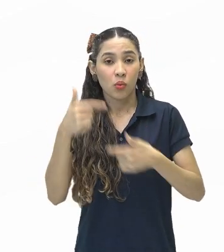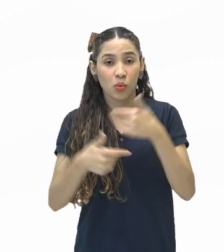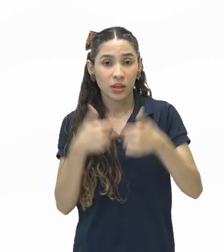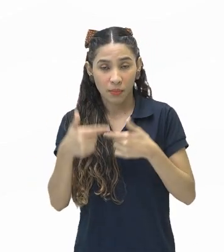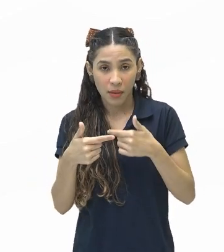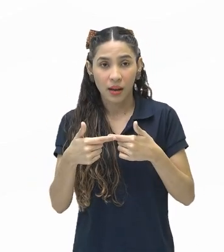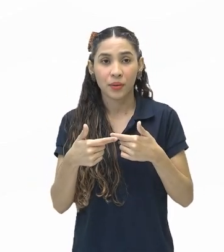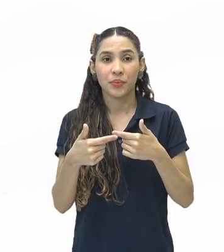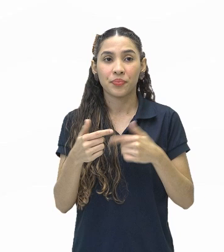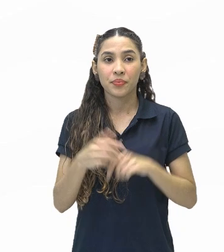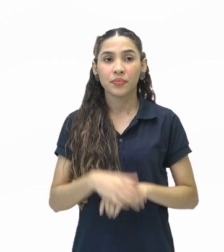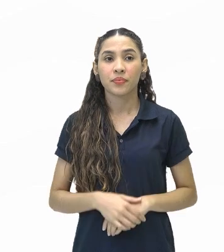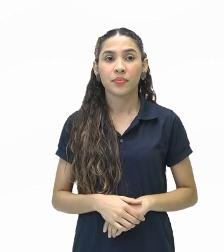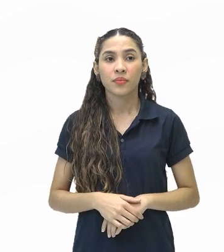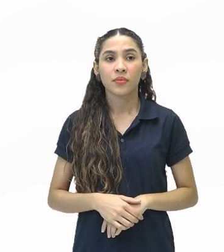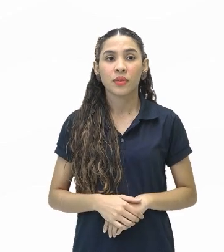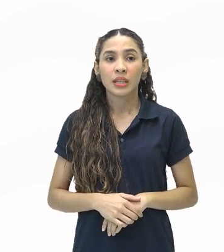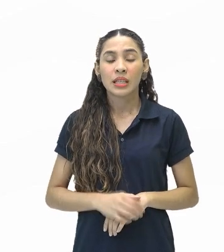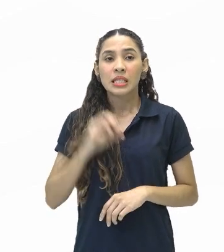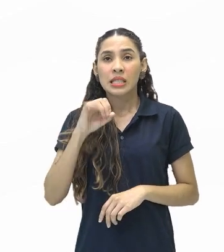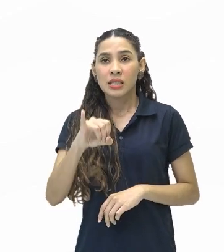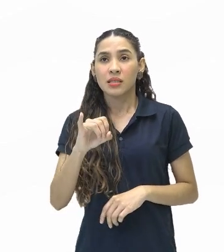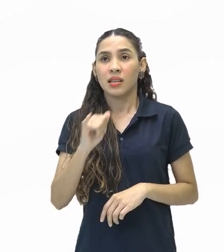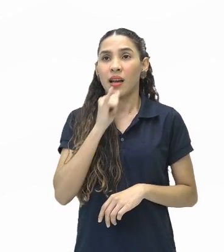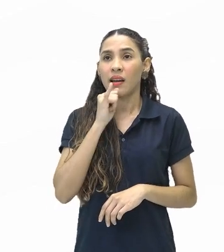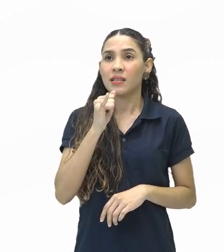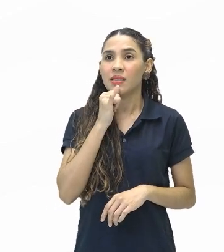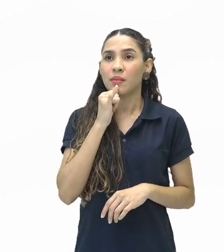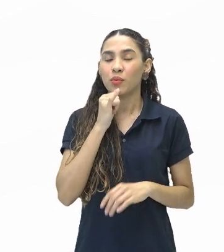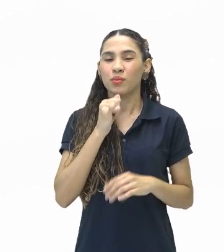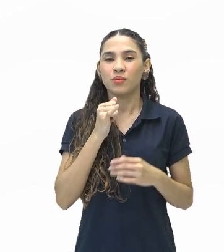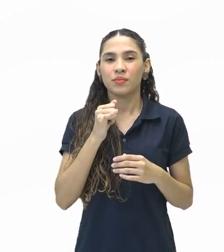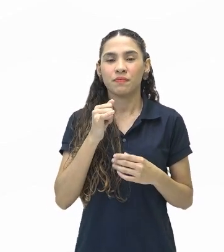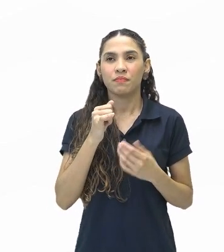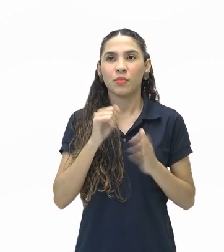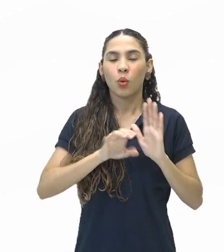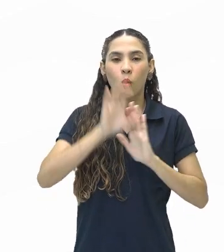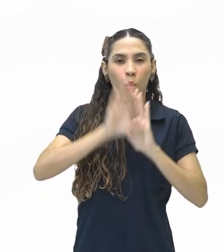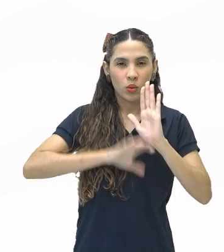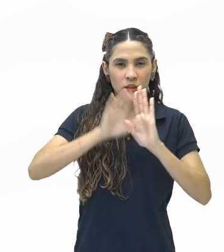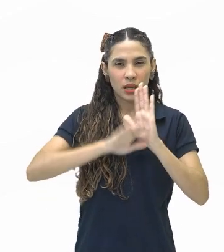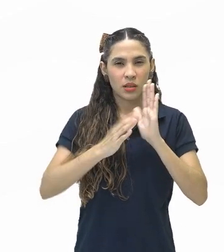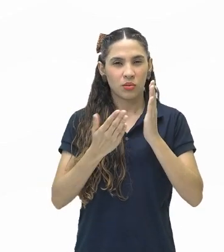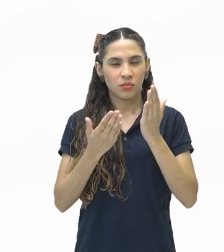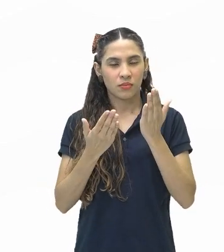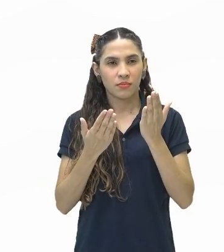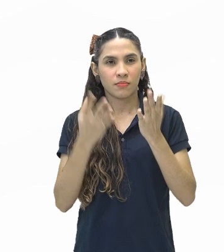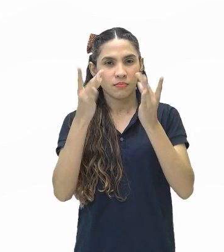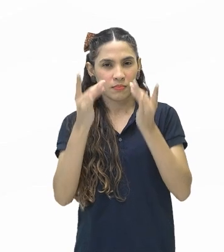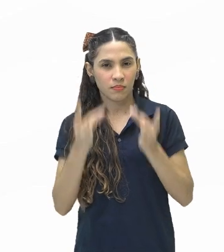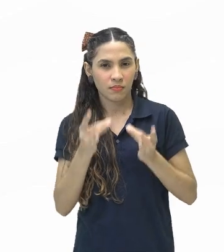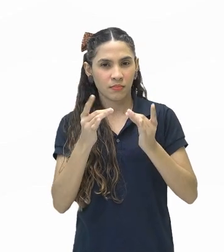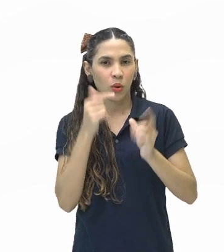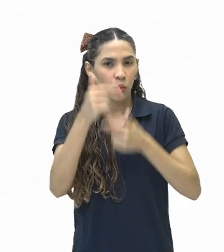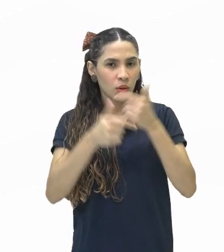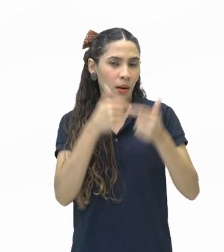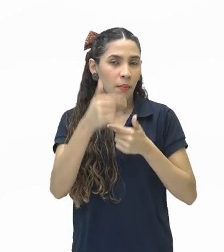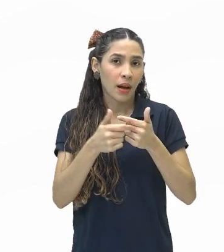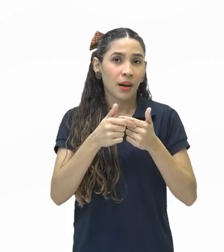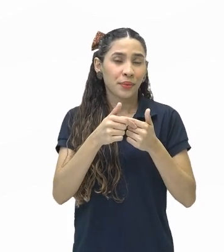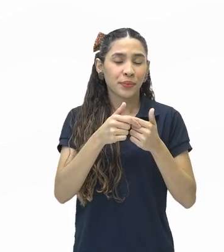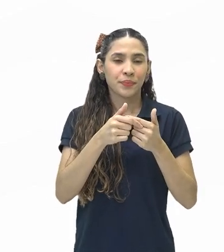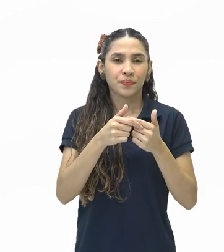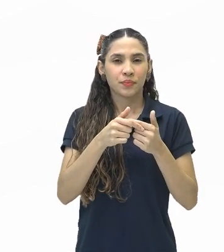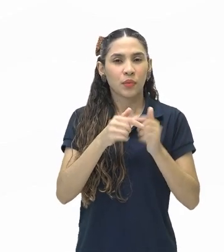trabalho, se a gente pudesse aqui conceituar de uma maneira, o trabalho de uma